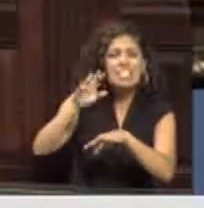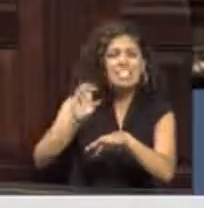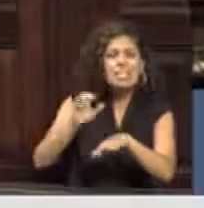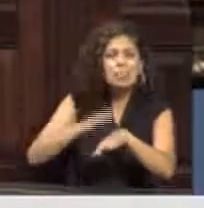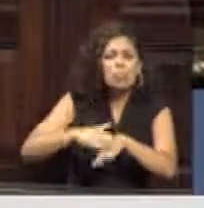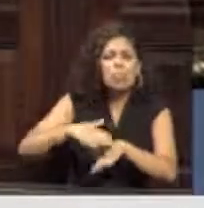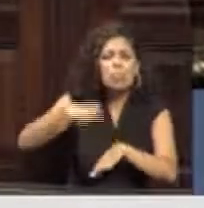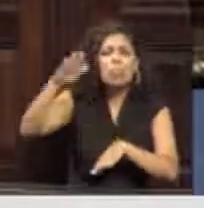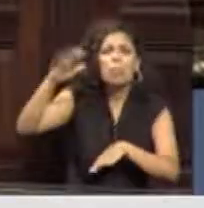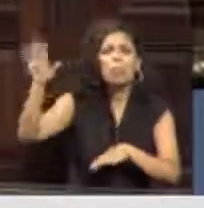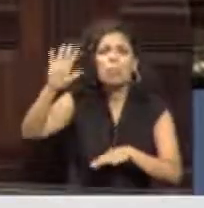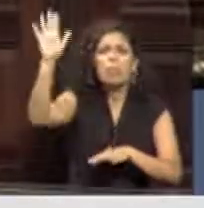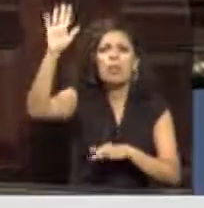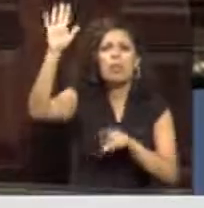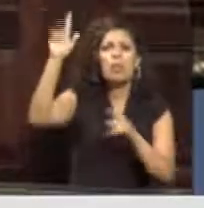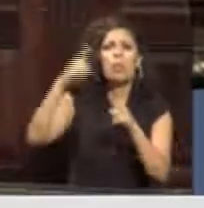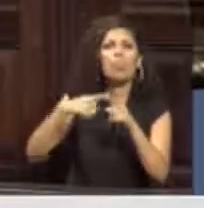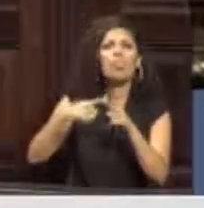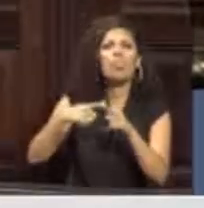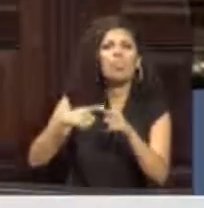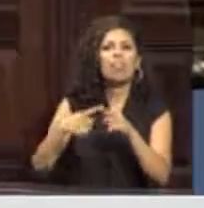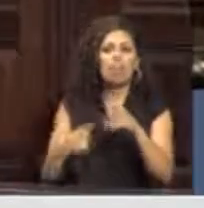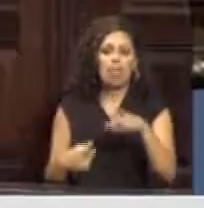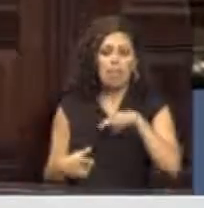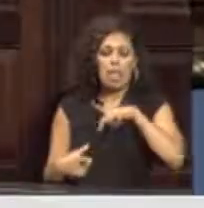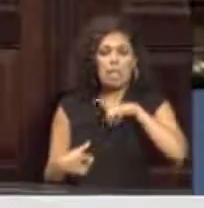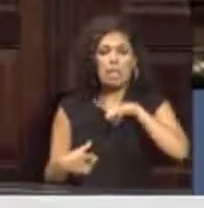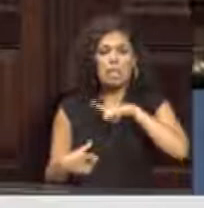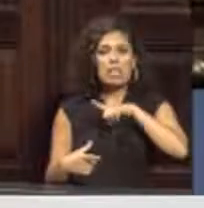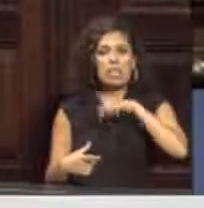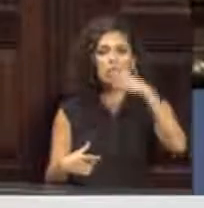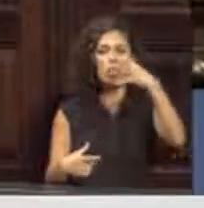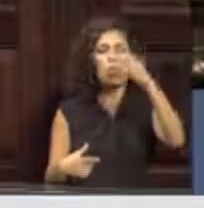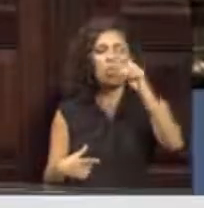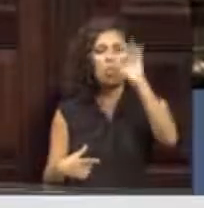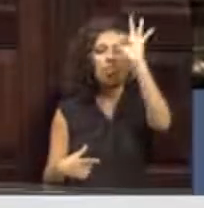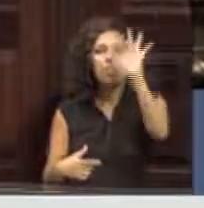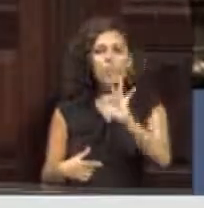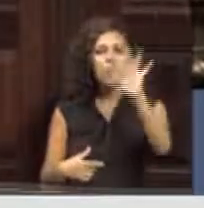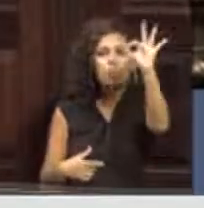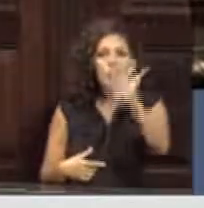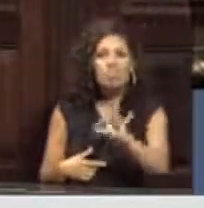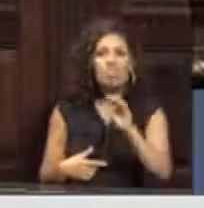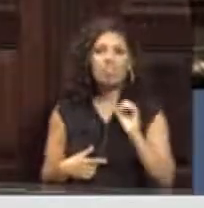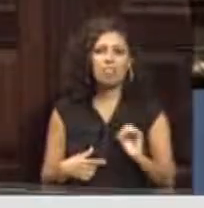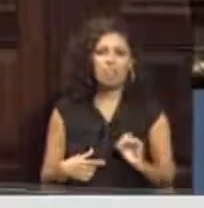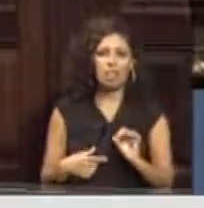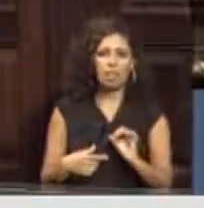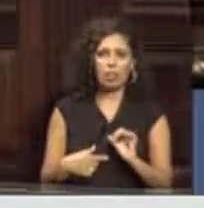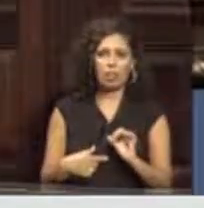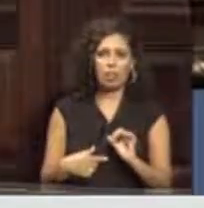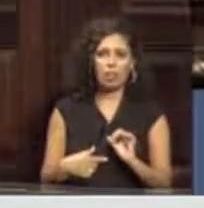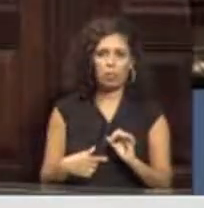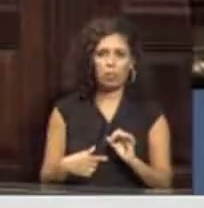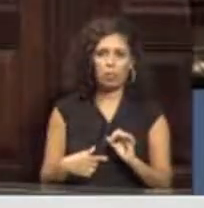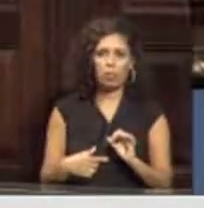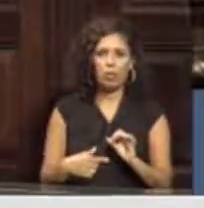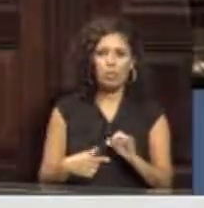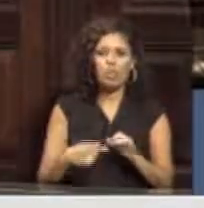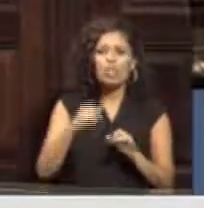Se não tivesse esses 40% de imposto, nós teríamos aqui uma energia 40% mais